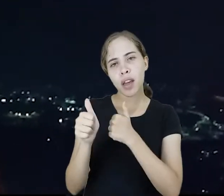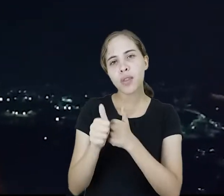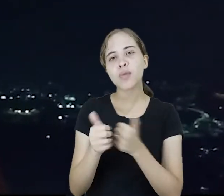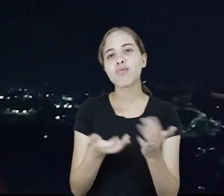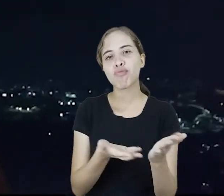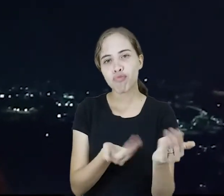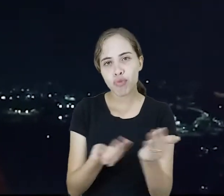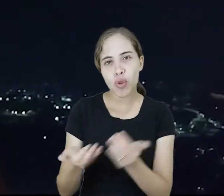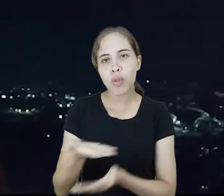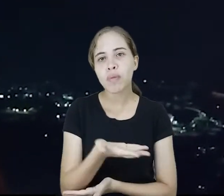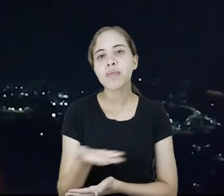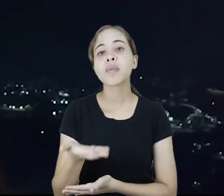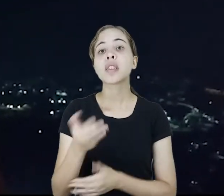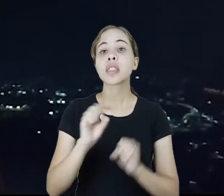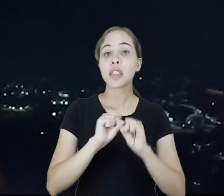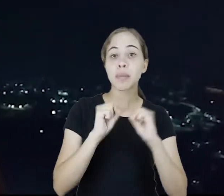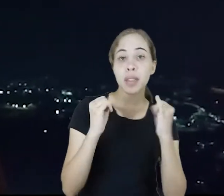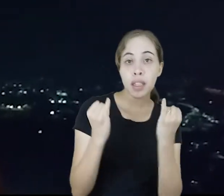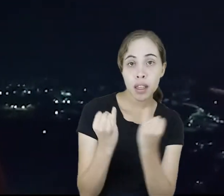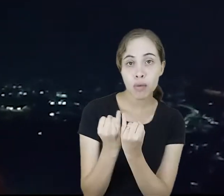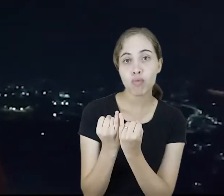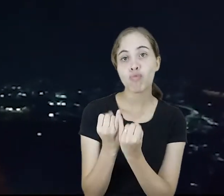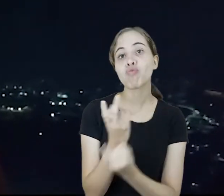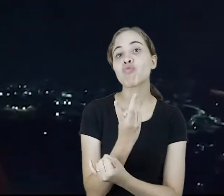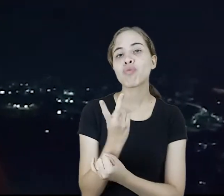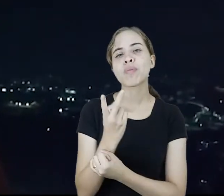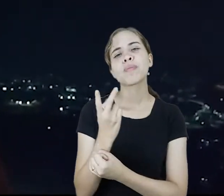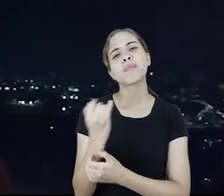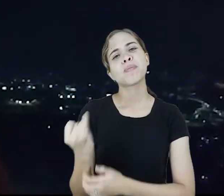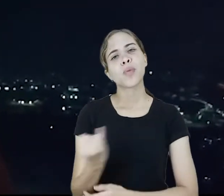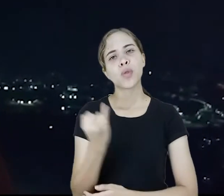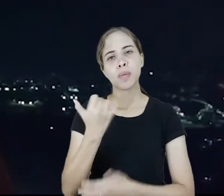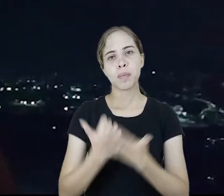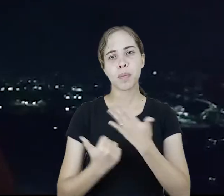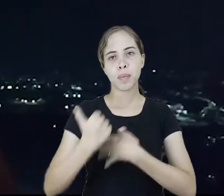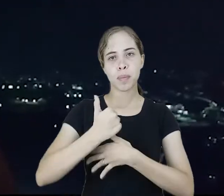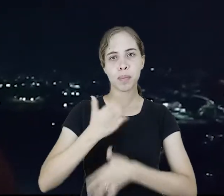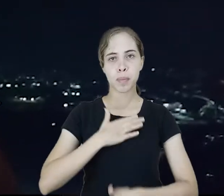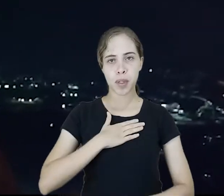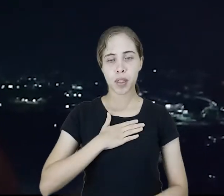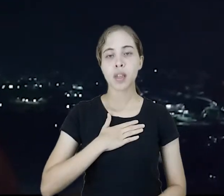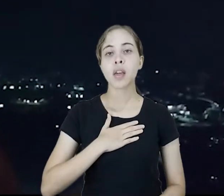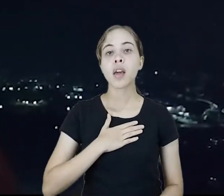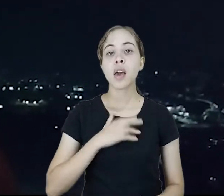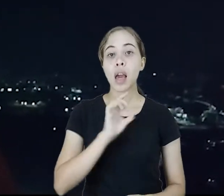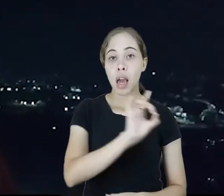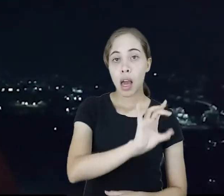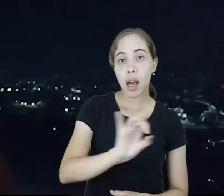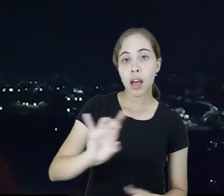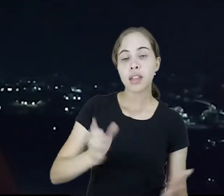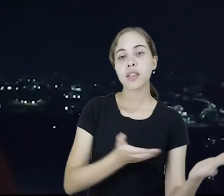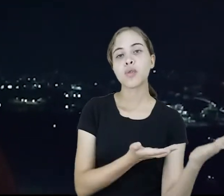jovens, o seminário, o instituto, foi uma prioridade, né? Fazer com que cada jovem